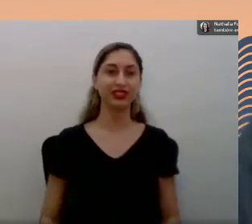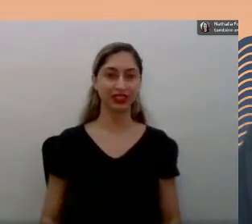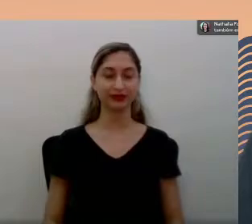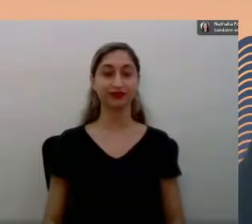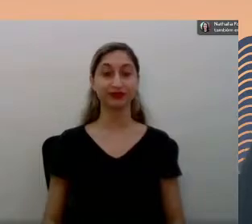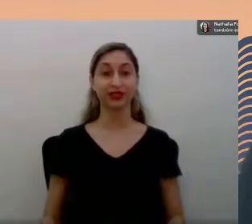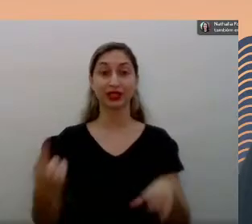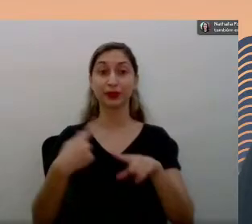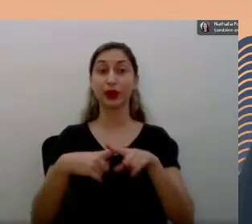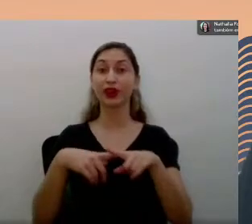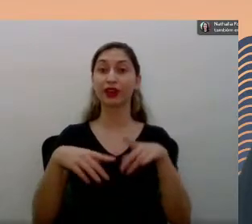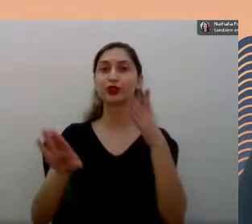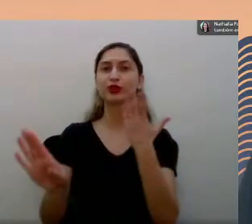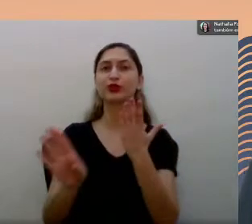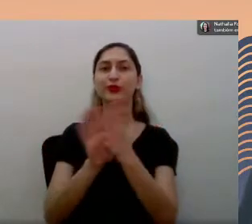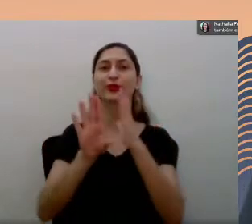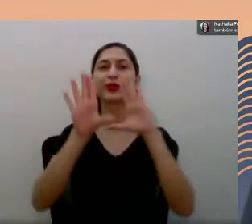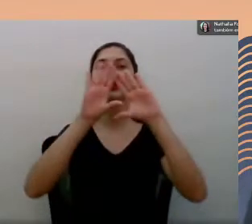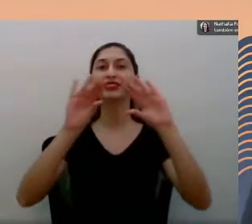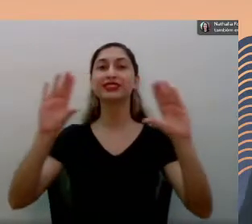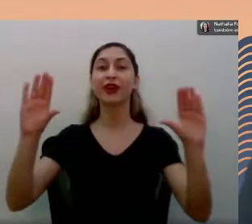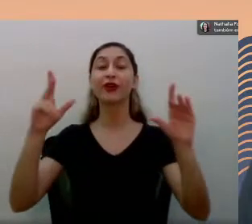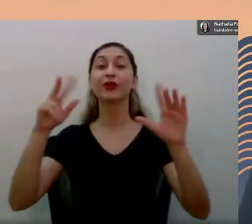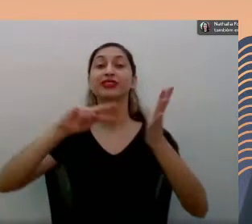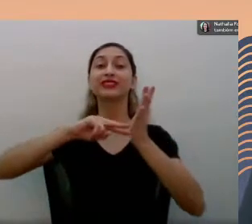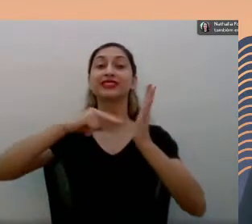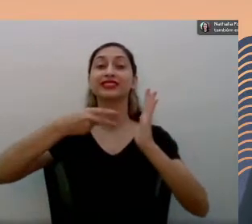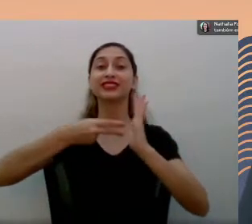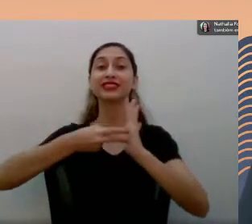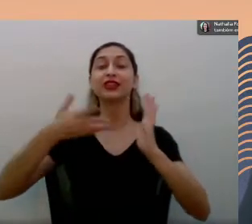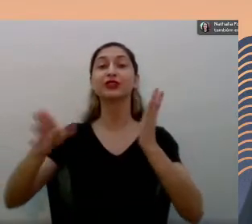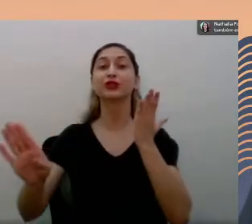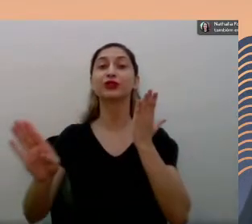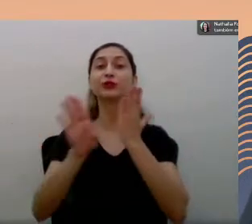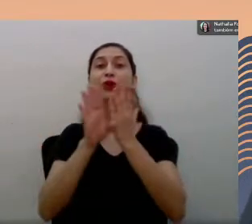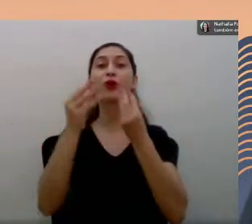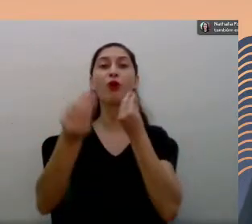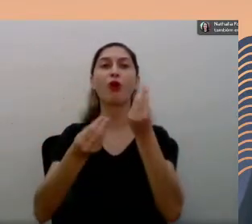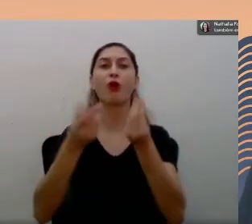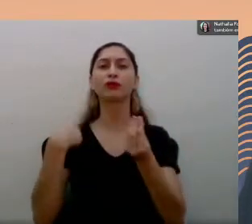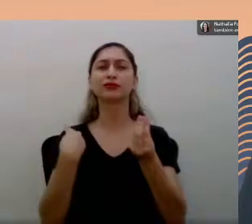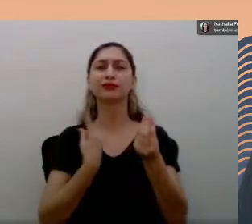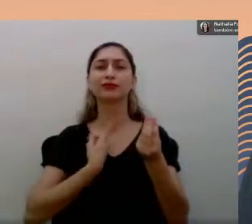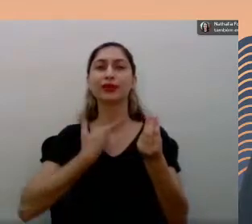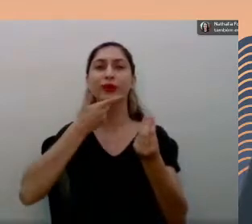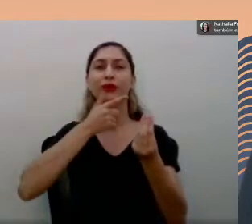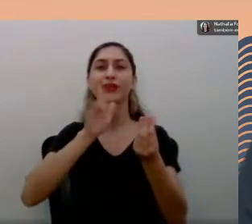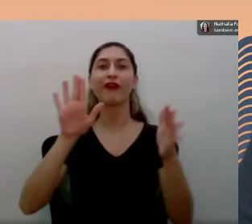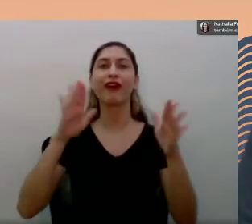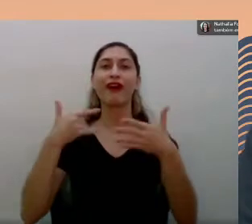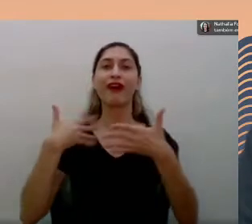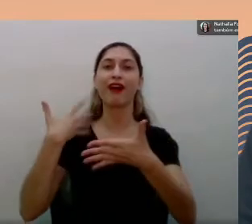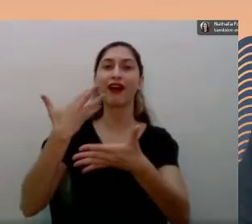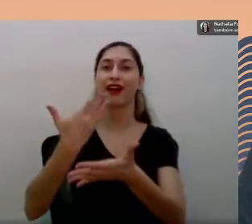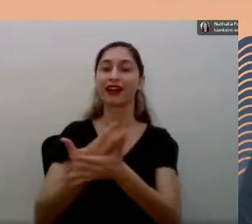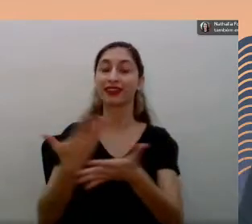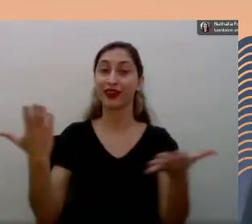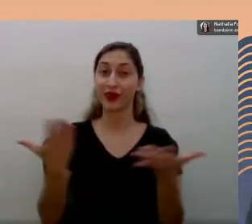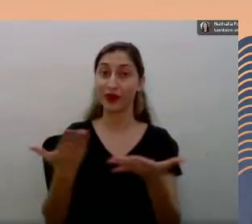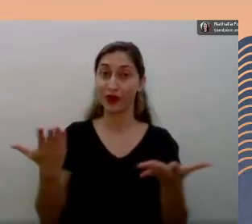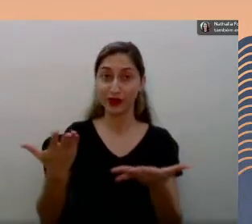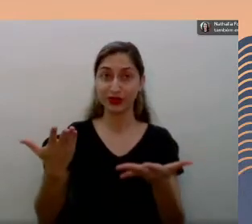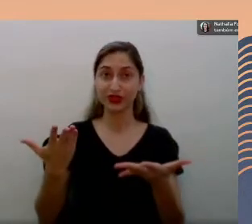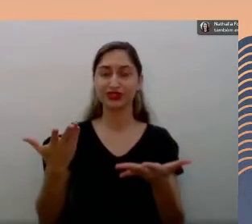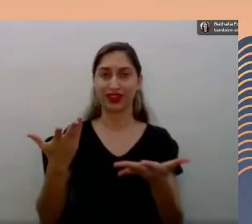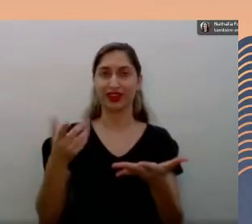descobriu o céu e também descobrir como é que essa astronomia como é que a gente chegou até aqui né aqui em BH é quem foram as pessoas que vieram antes da gente